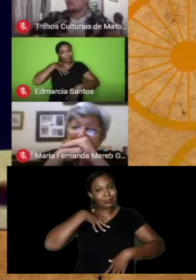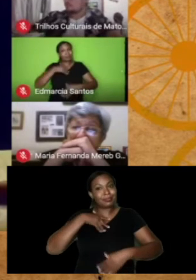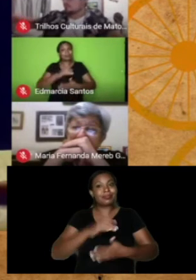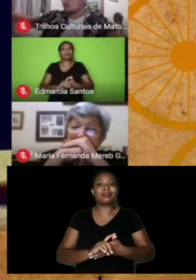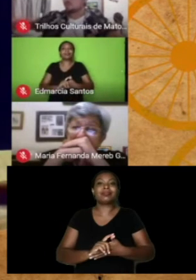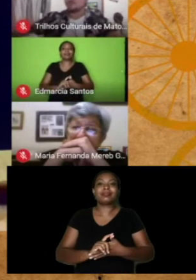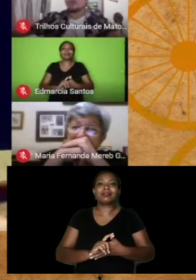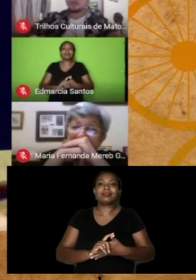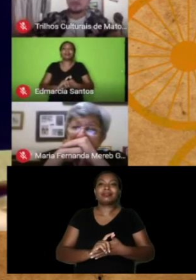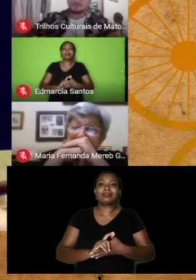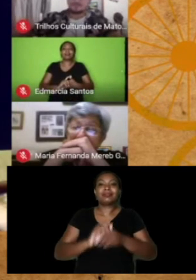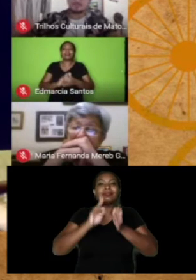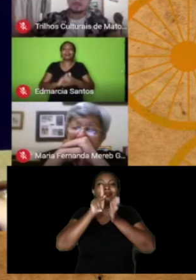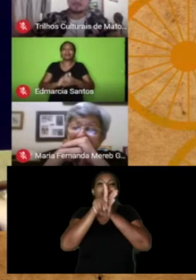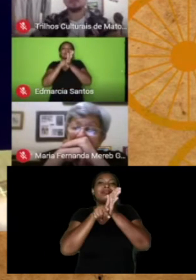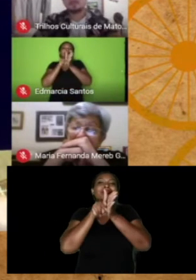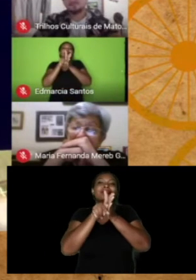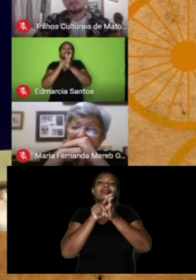Chama-se Trem da Solidão.